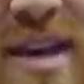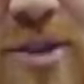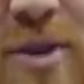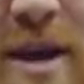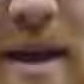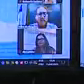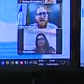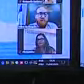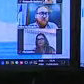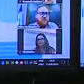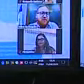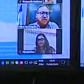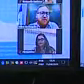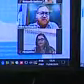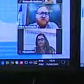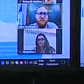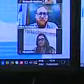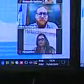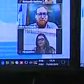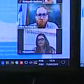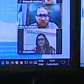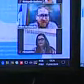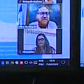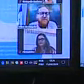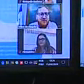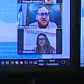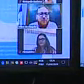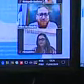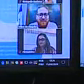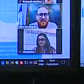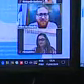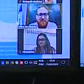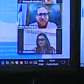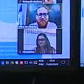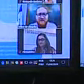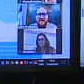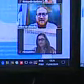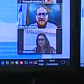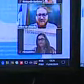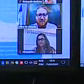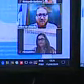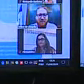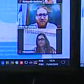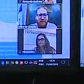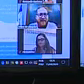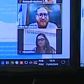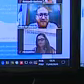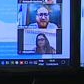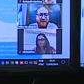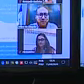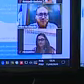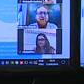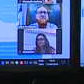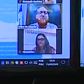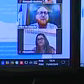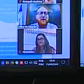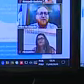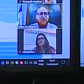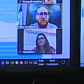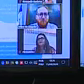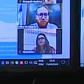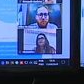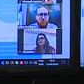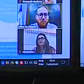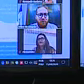de acesso, a pergunta que eu faço é, por que você não estudaria? Então, a faca e o queijo estão na mão do